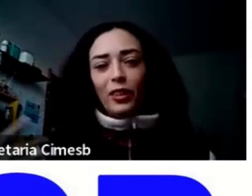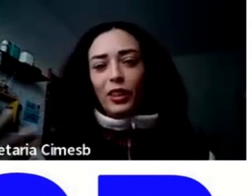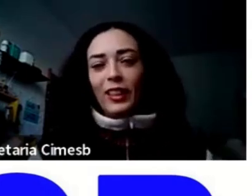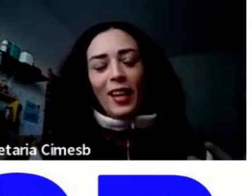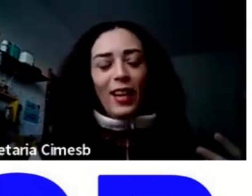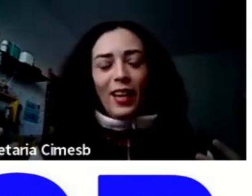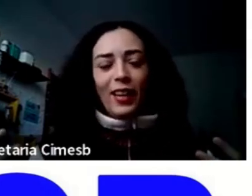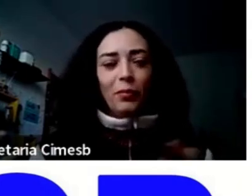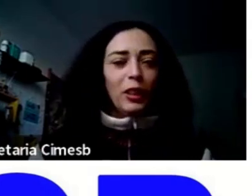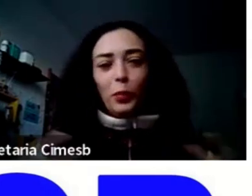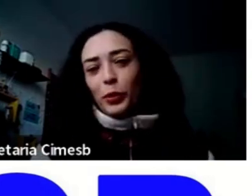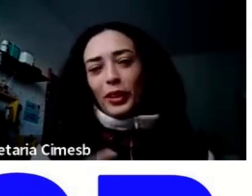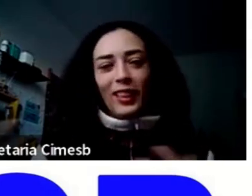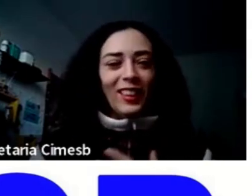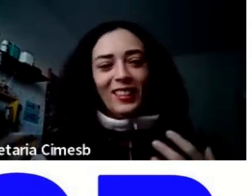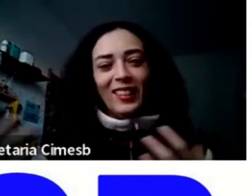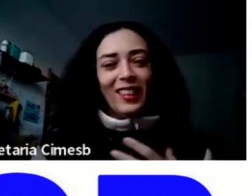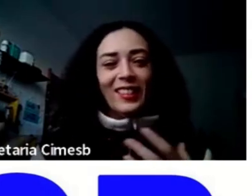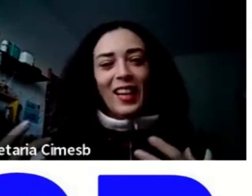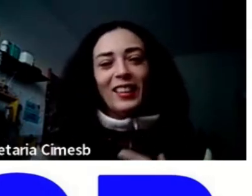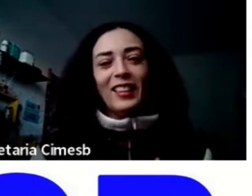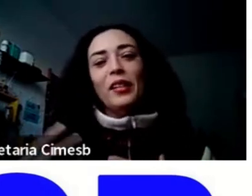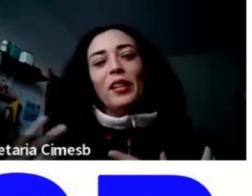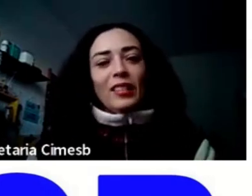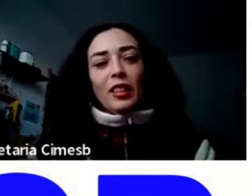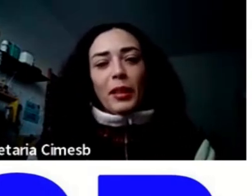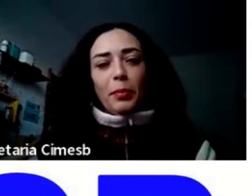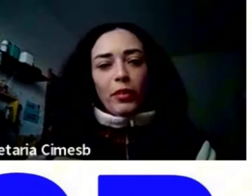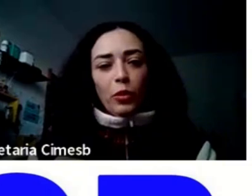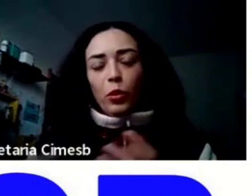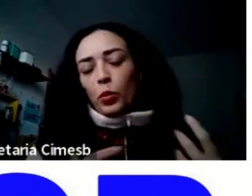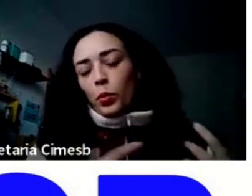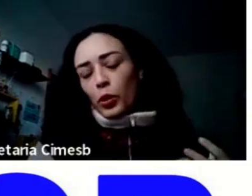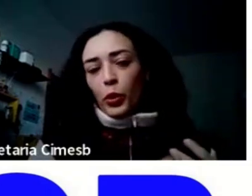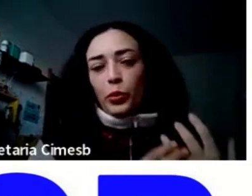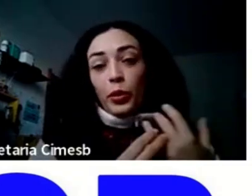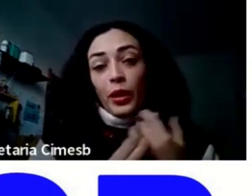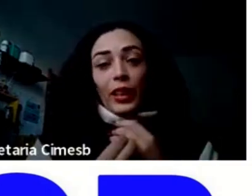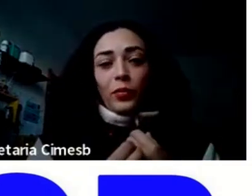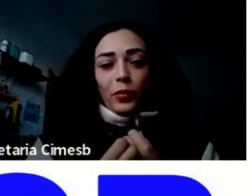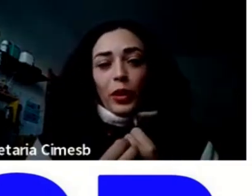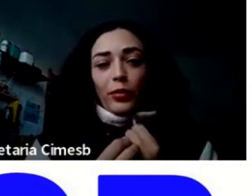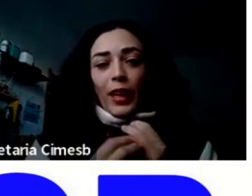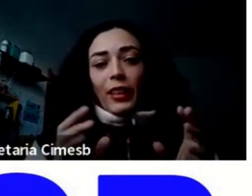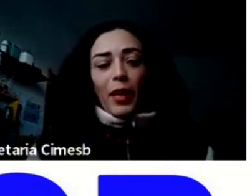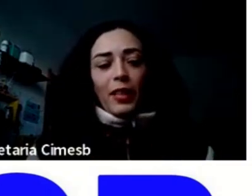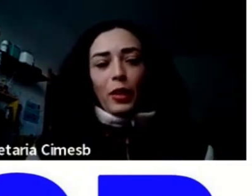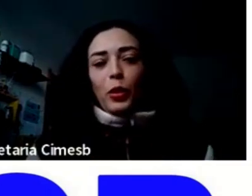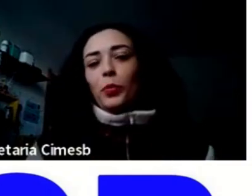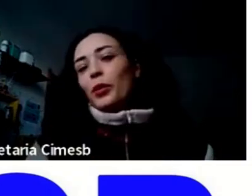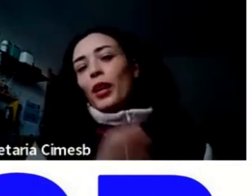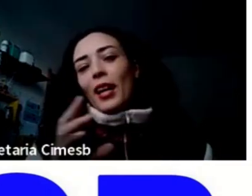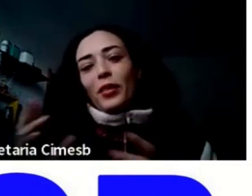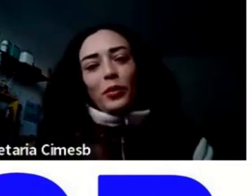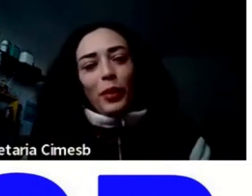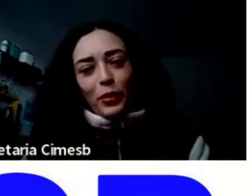que queria, tinha até uma disputa aí na sala, né? Ele às vezes participava de um grupo ou de outro. Então, quando falava trabalho